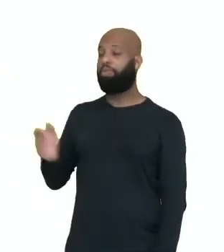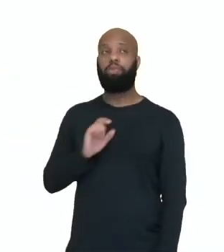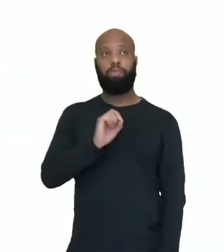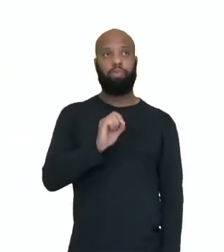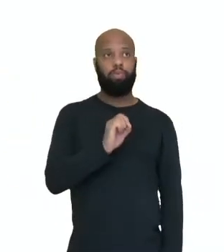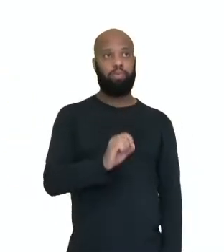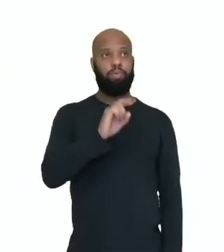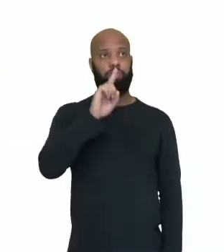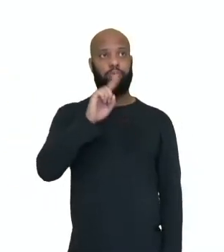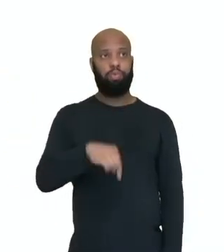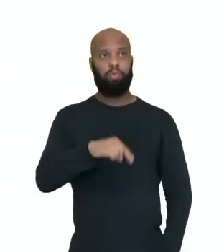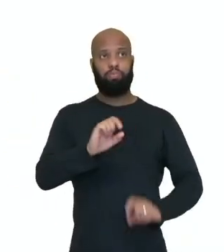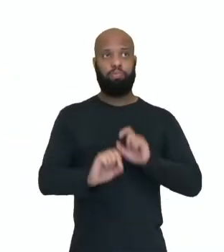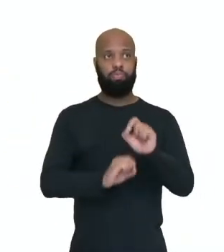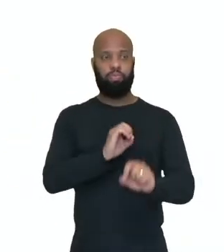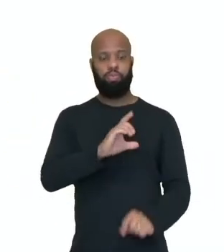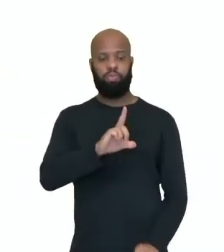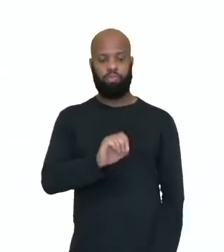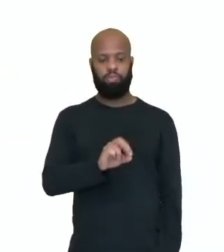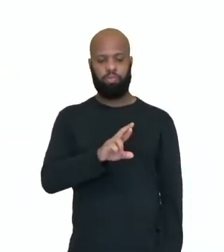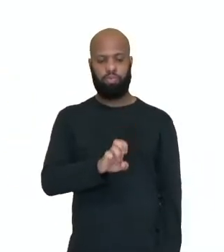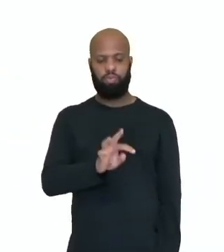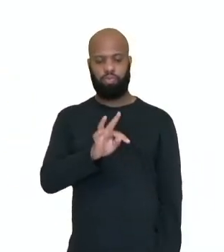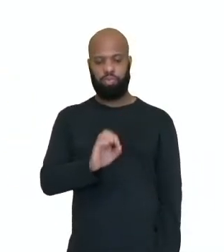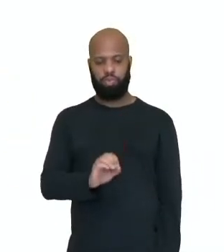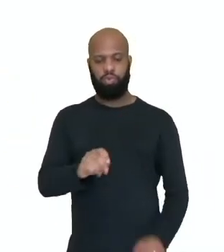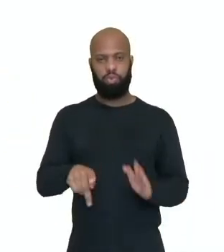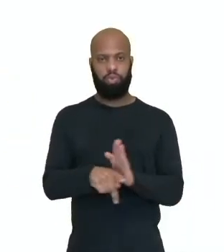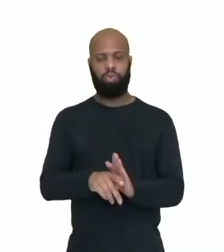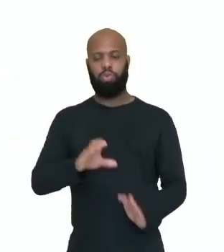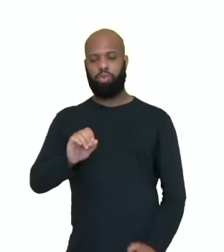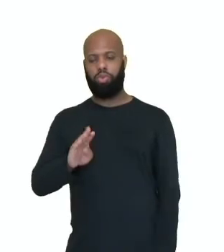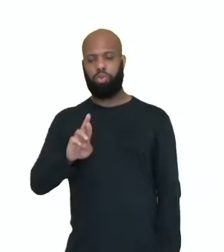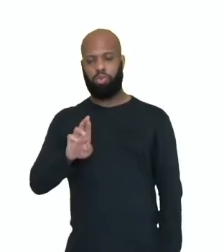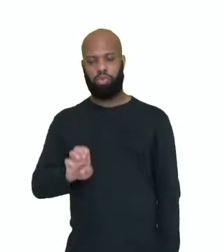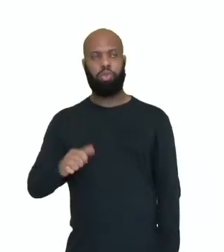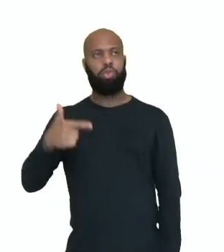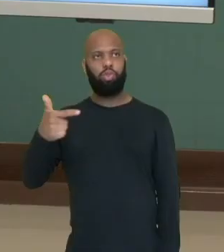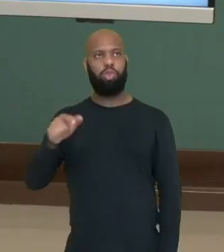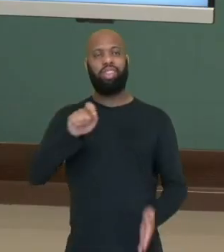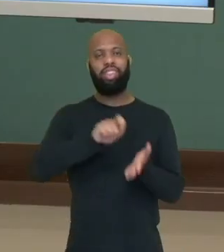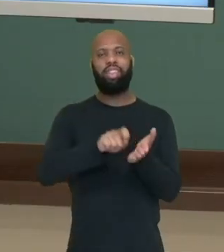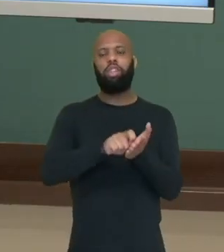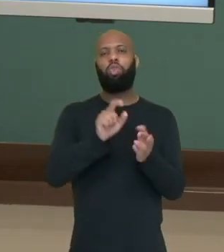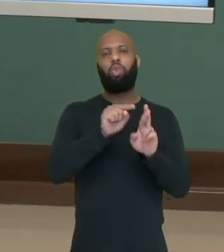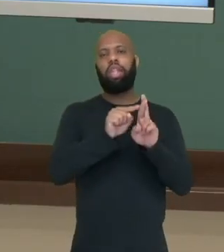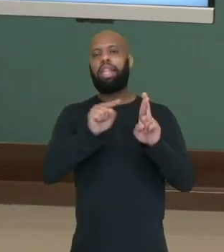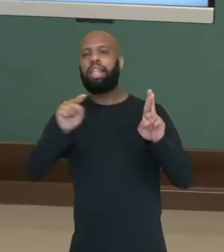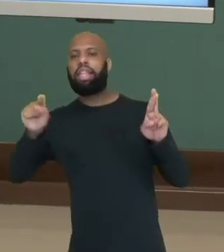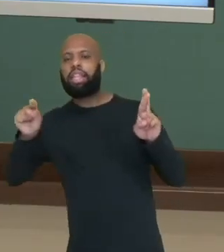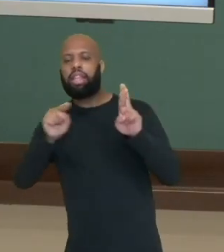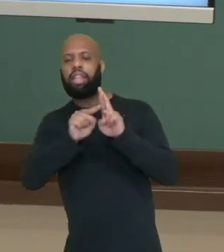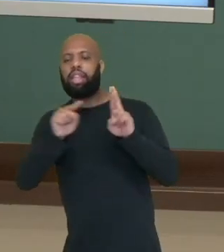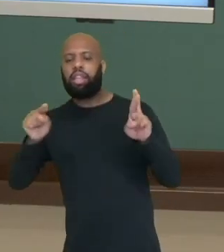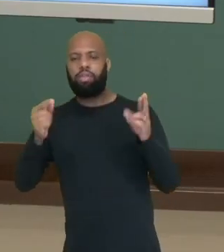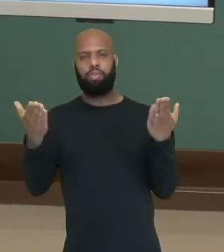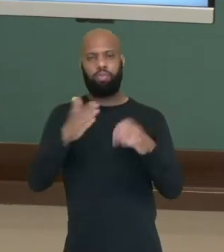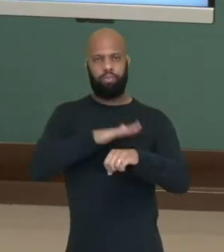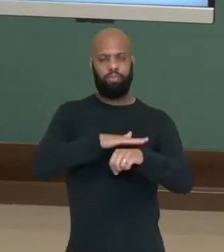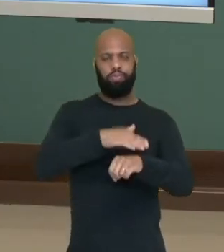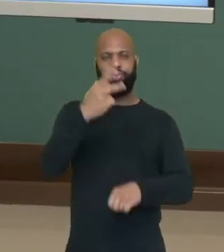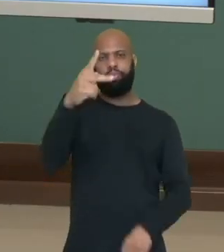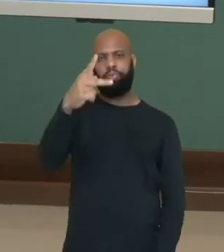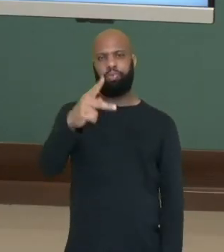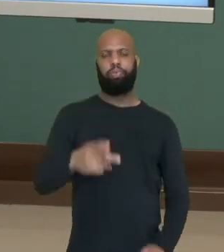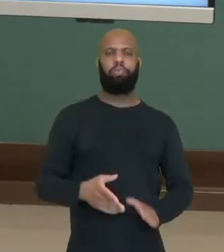cobre 2. Com relação a esse processo, escreva as reações de oxidação e redução dessa eletrólise. Agora é com